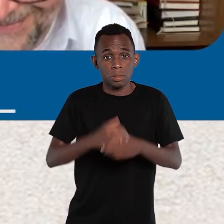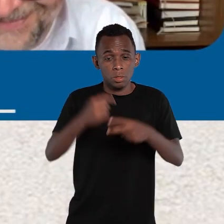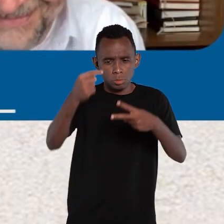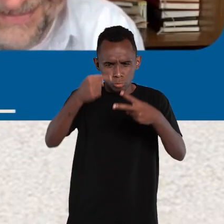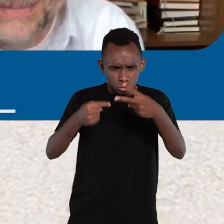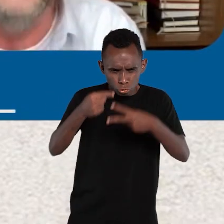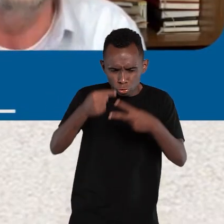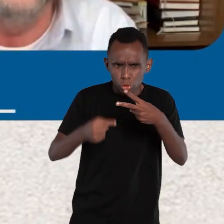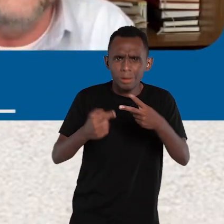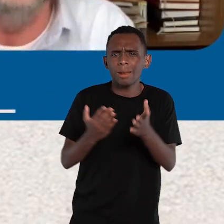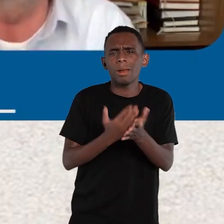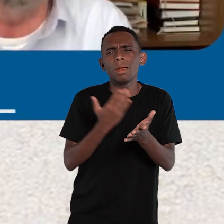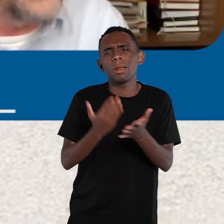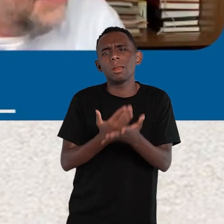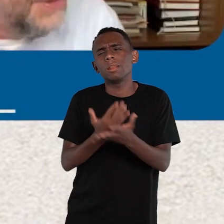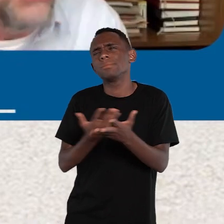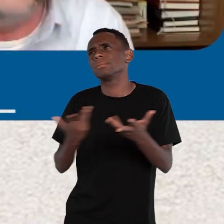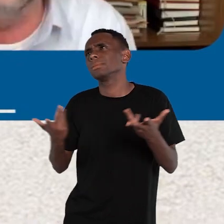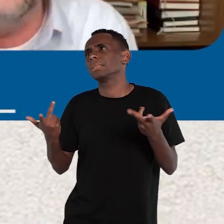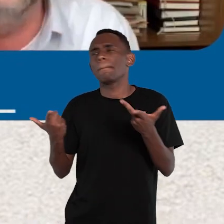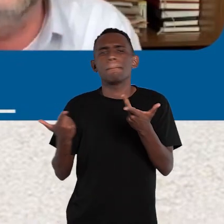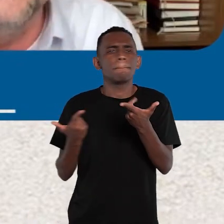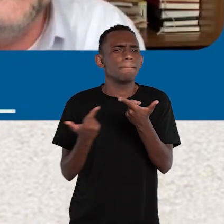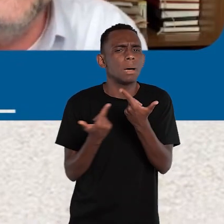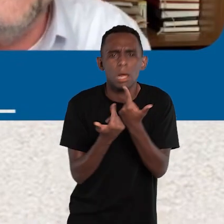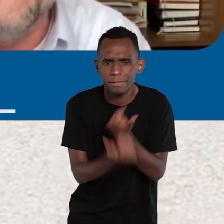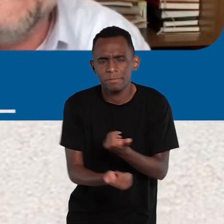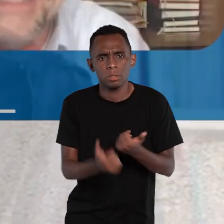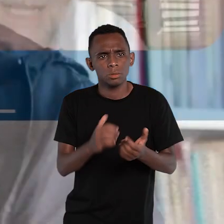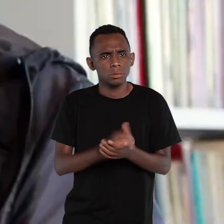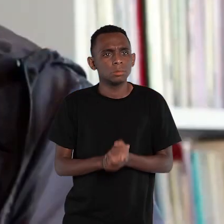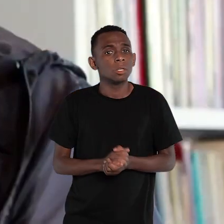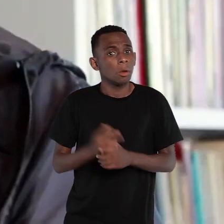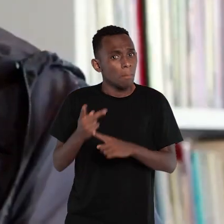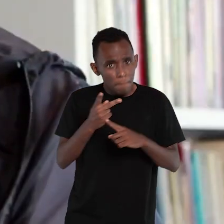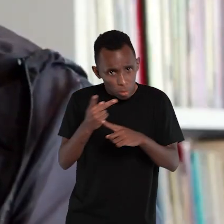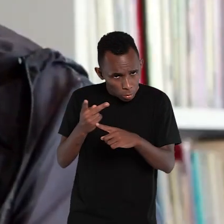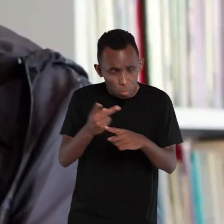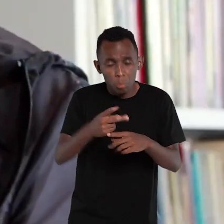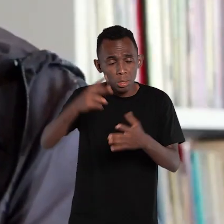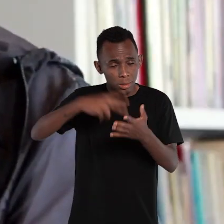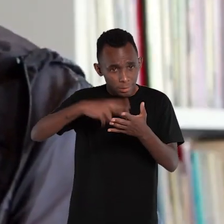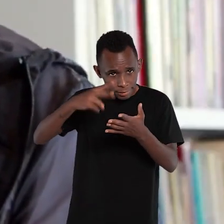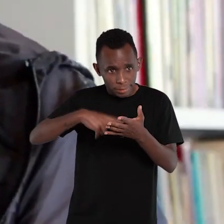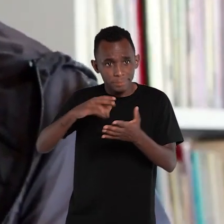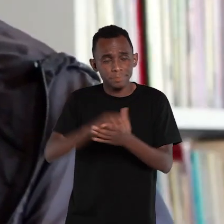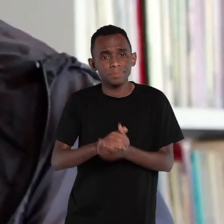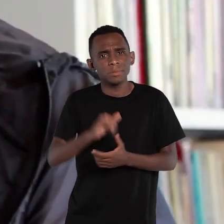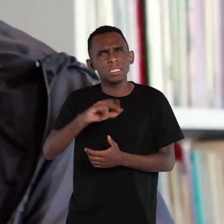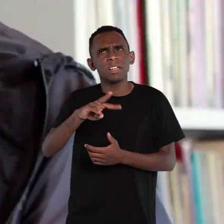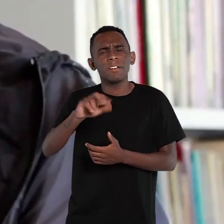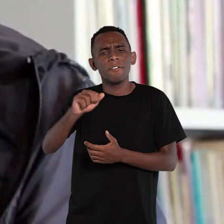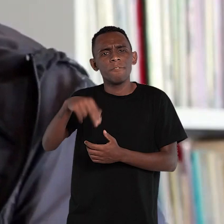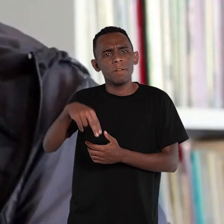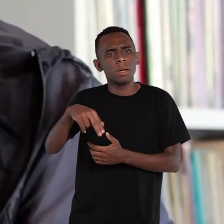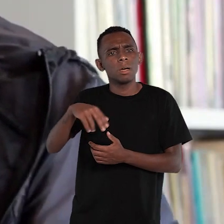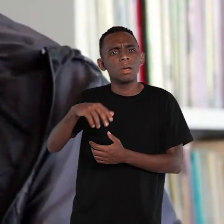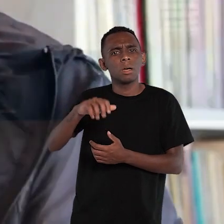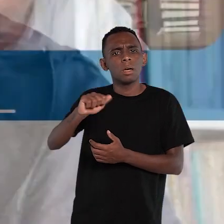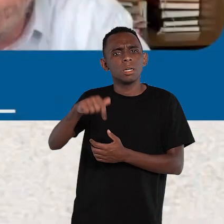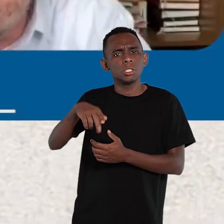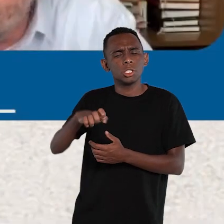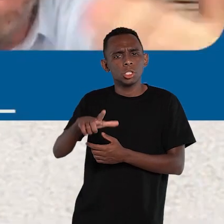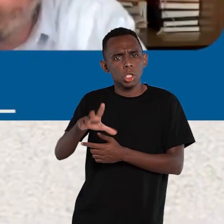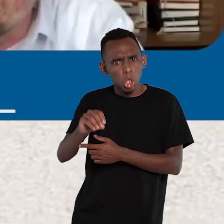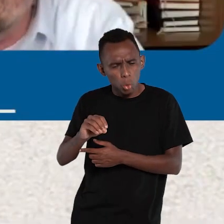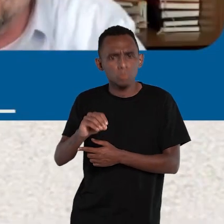e O Altar das Montanhas de Minas são livros indispensáveis, gente. Maravilhoso. Busquem aí, leiam Jaime Prado Gouveia. Ivan Ângelo